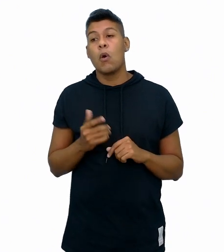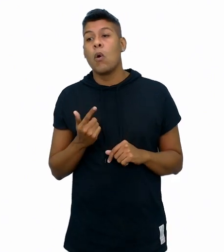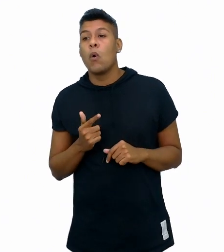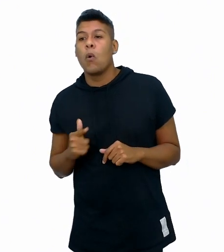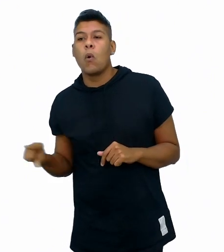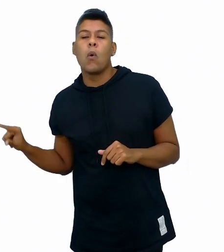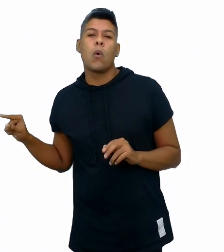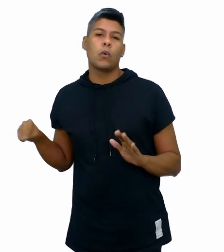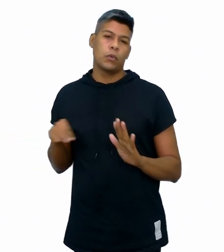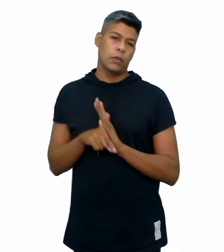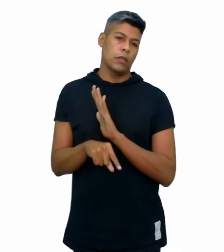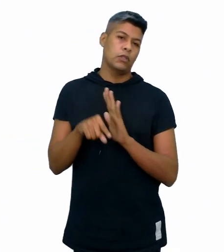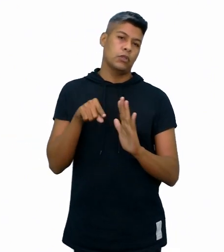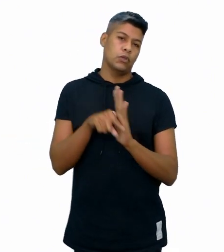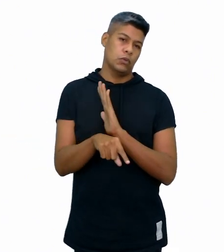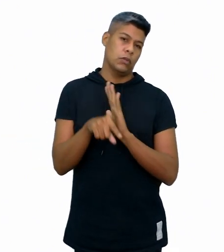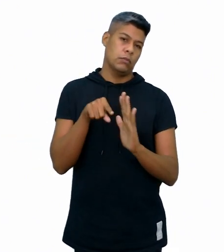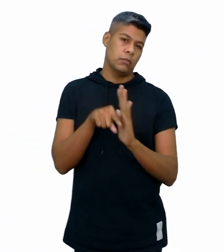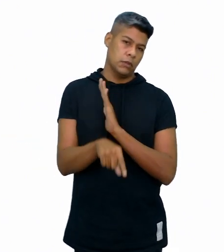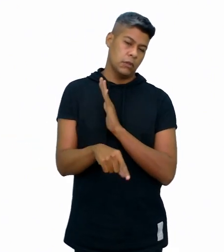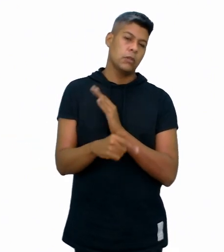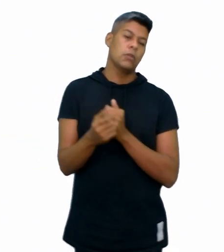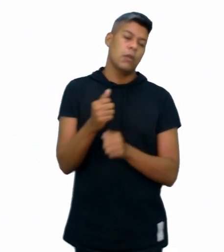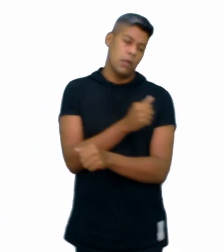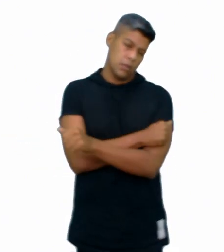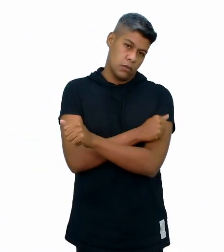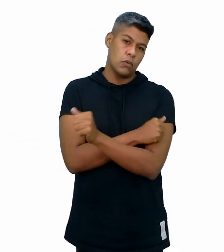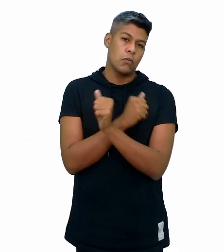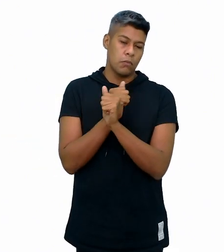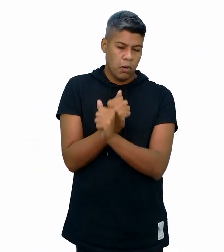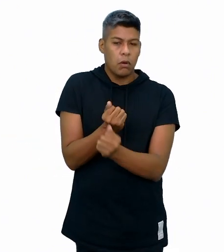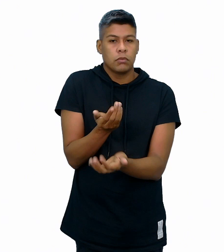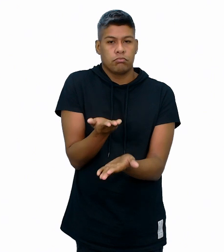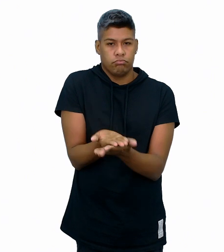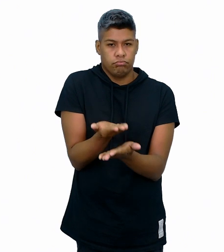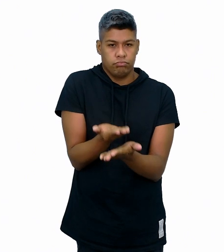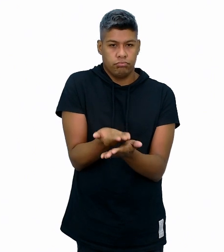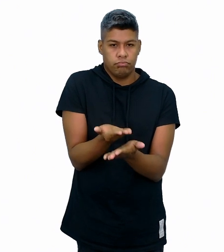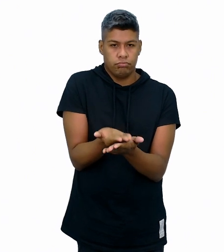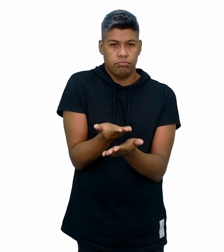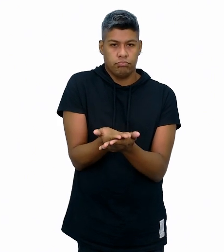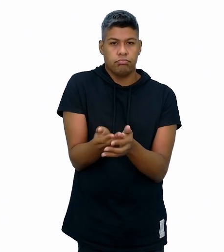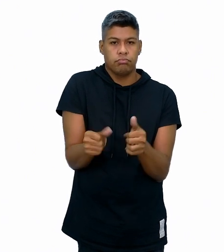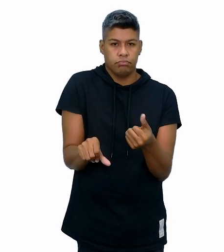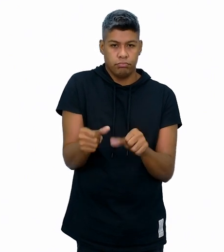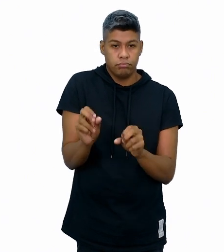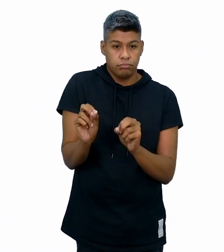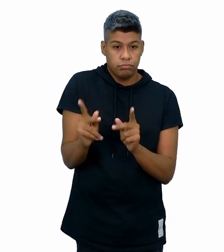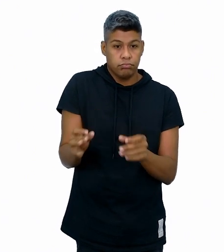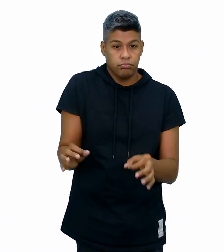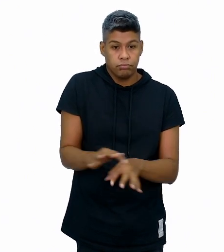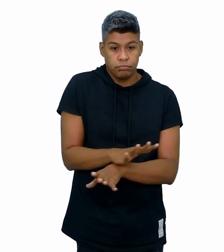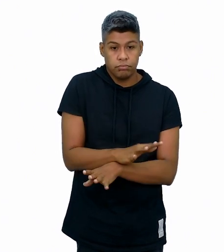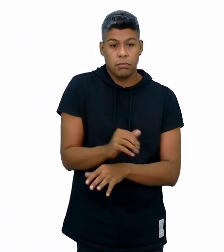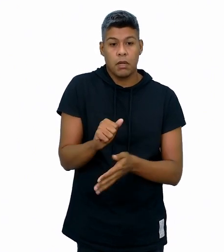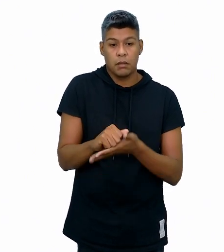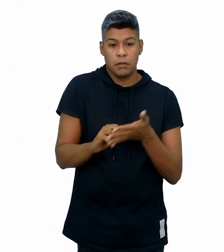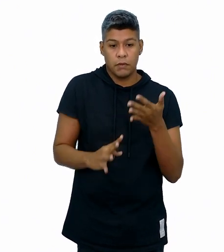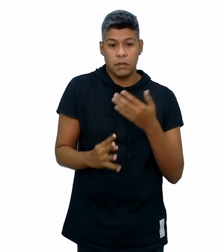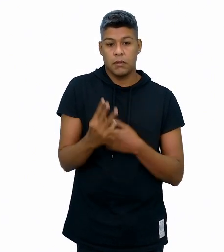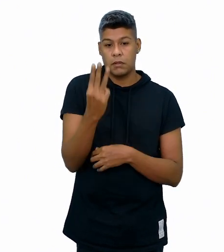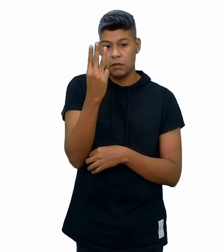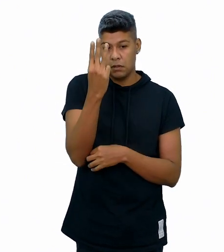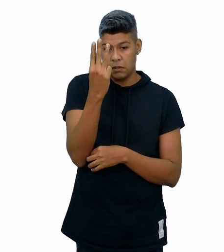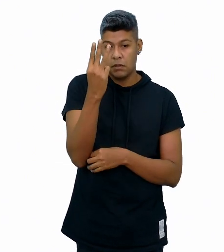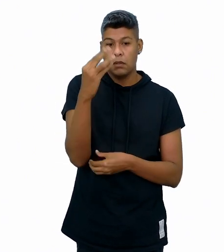outros questionamentos para que os estudantes possam aprofundar essa análise, ok? E, por fim, né, a atividade